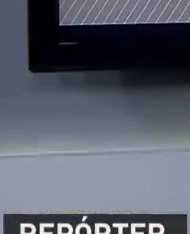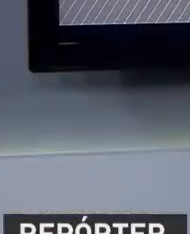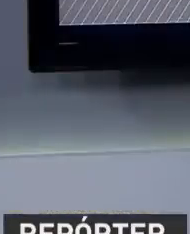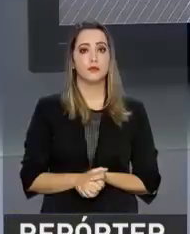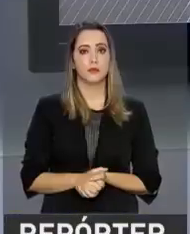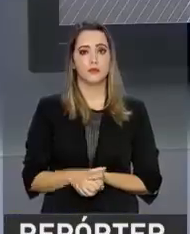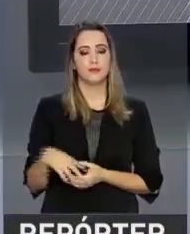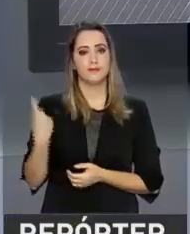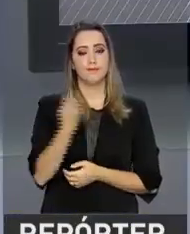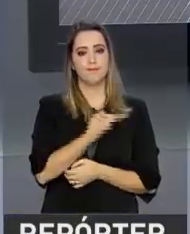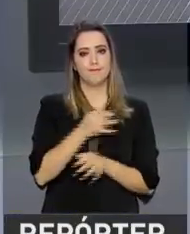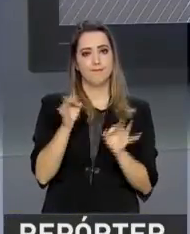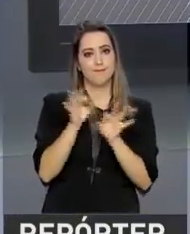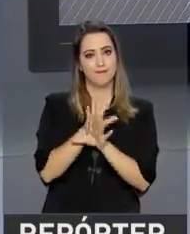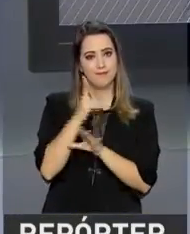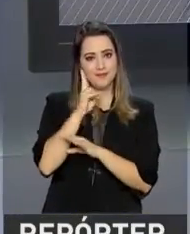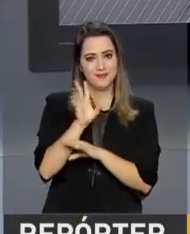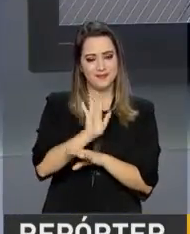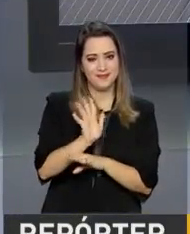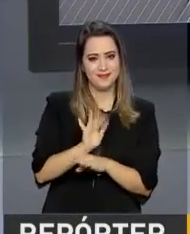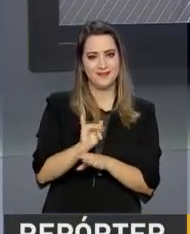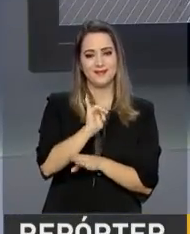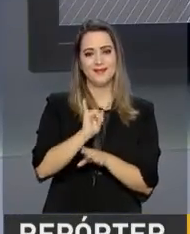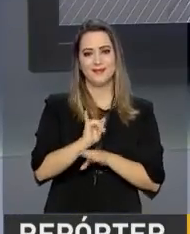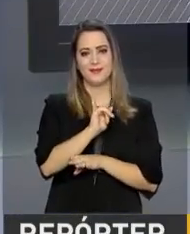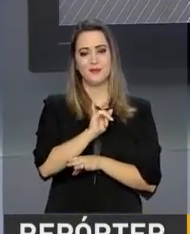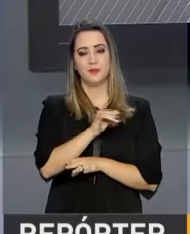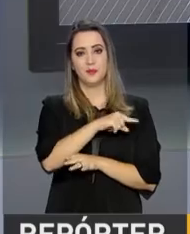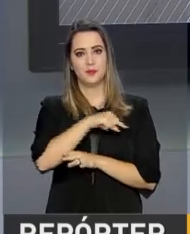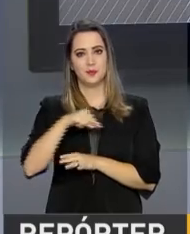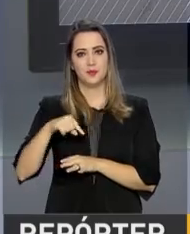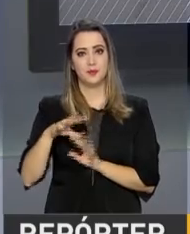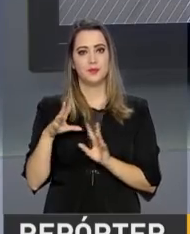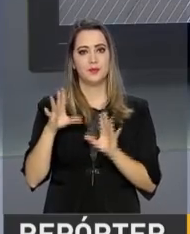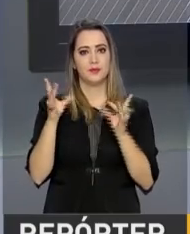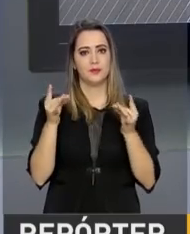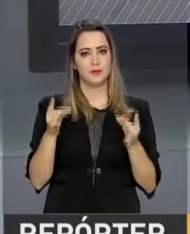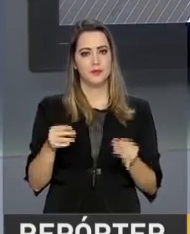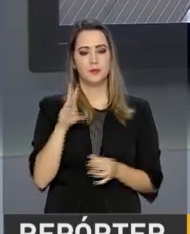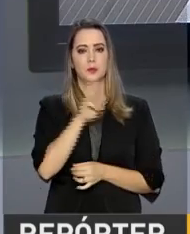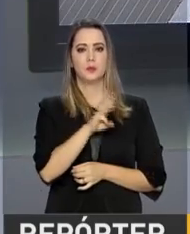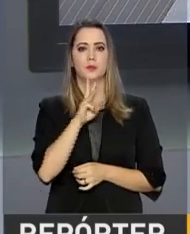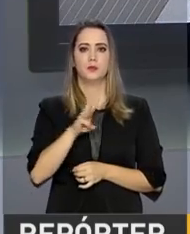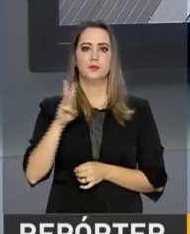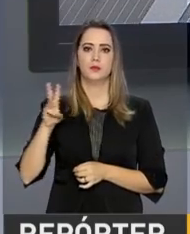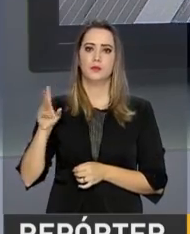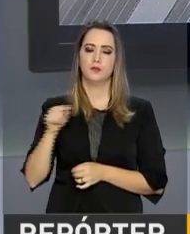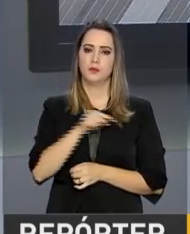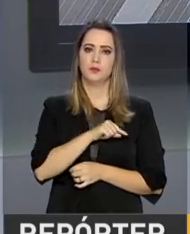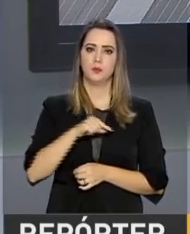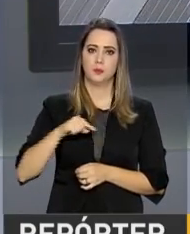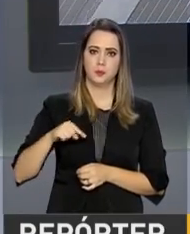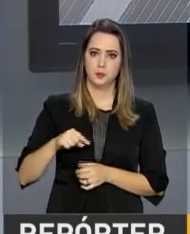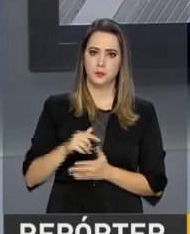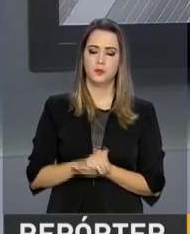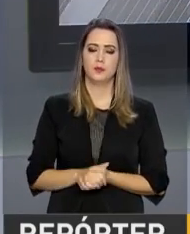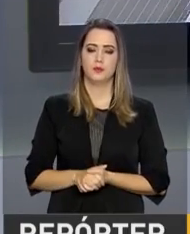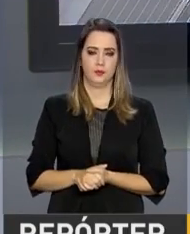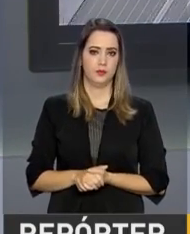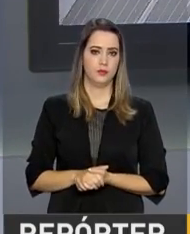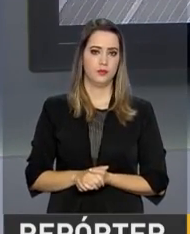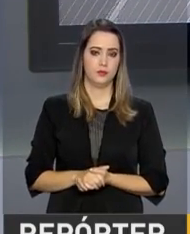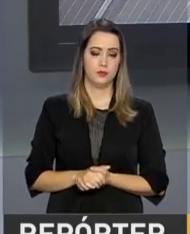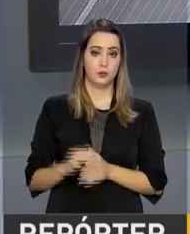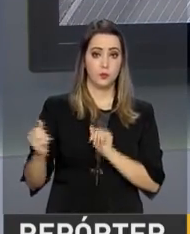nós ficamos por aqui você pode rever as reportagens no youtube e toda nossa programação também está na página da nbr na